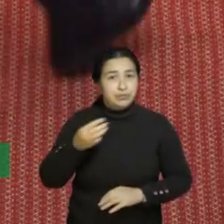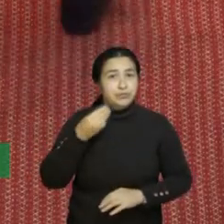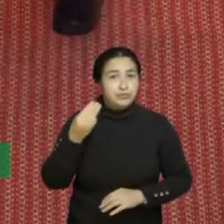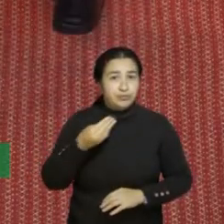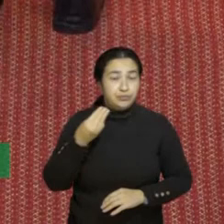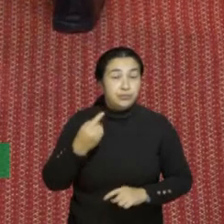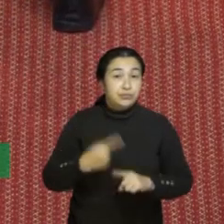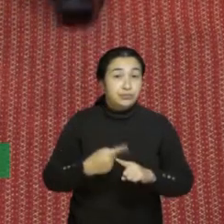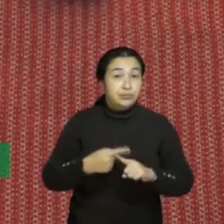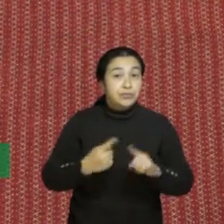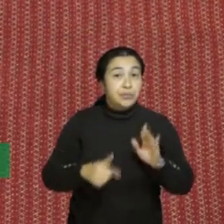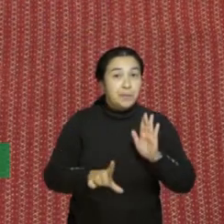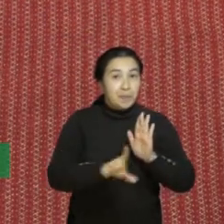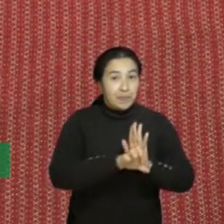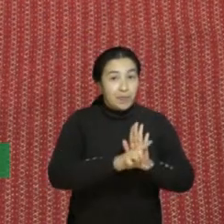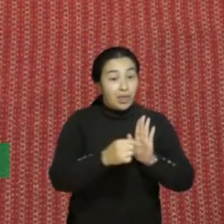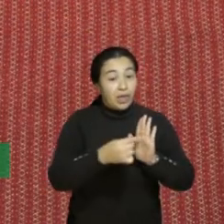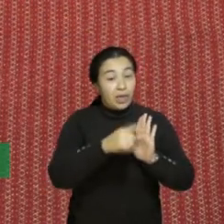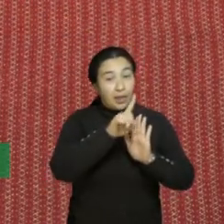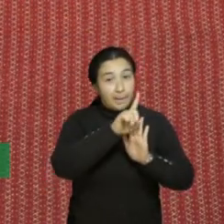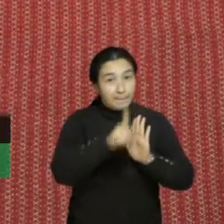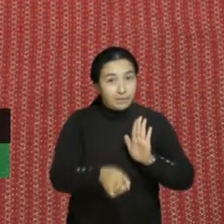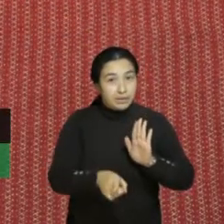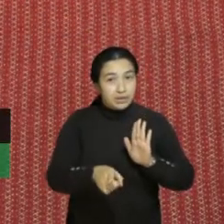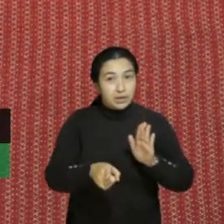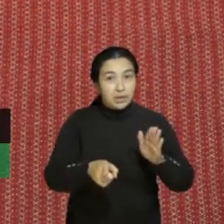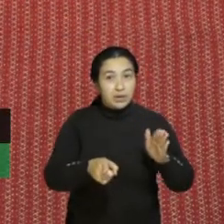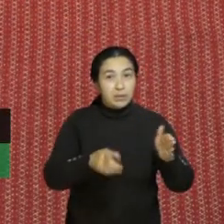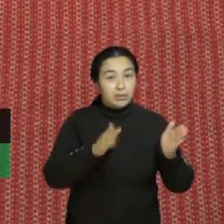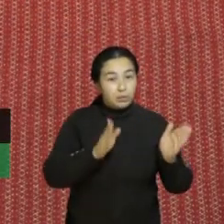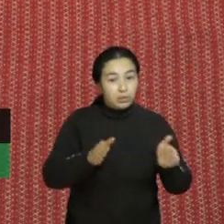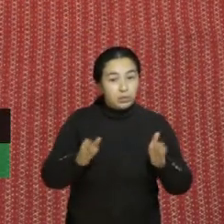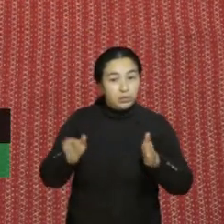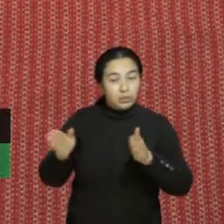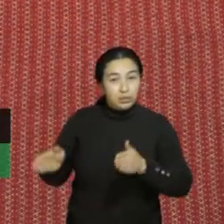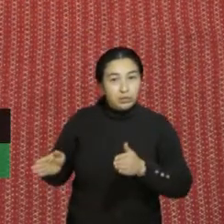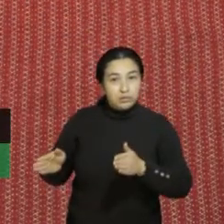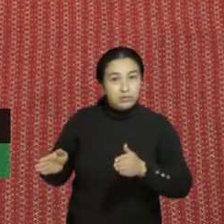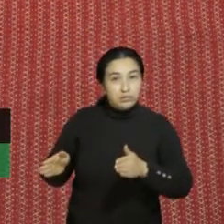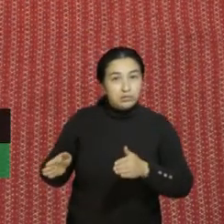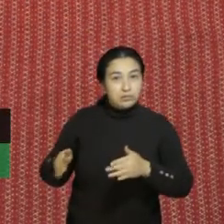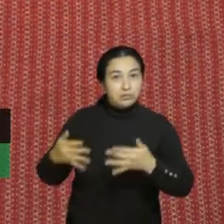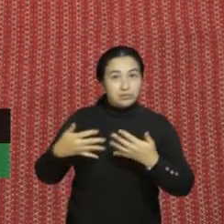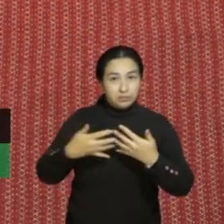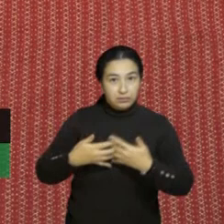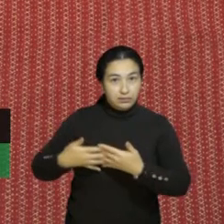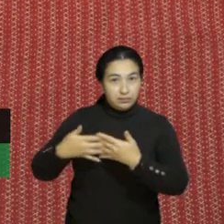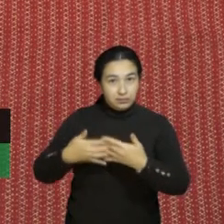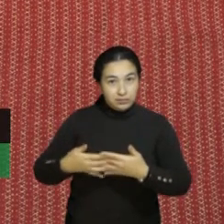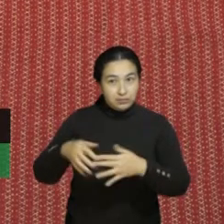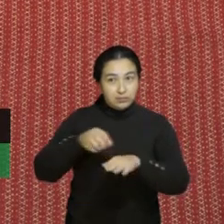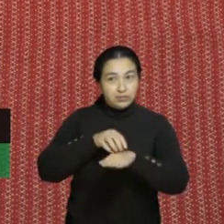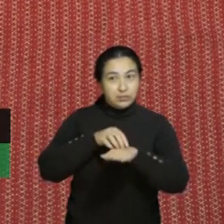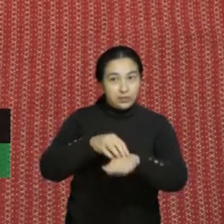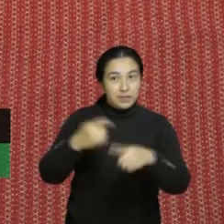lei determina que, em determinados períodos, o motorista, o caminhoneiro, tenha que fazer o seu